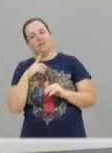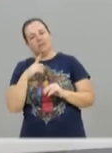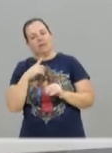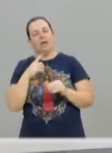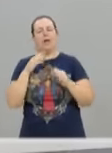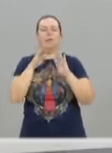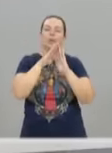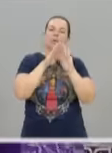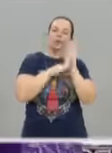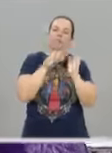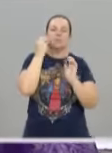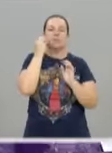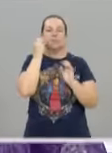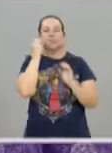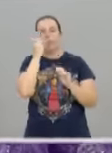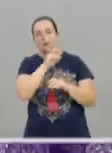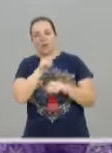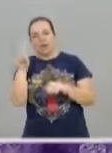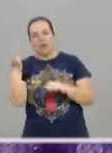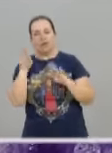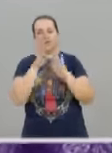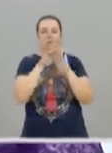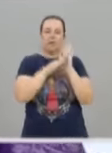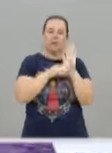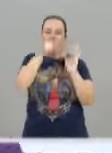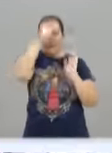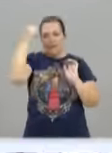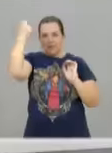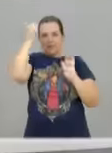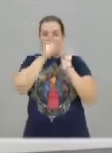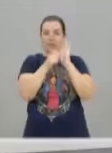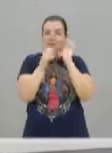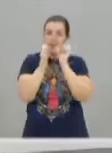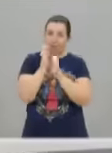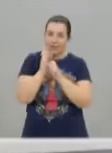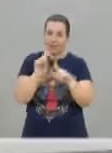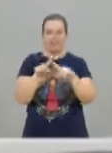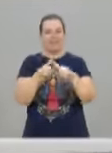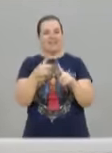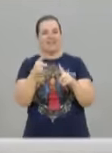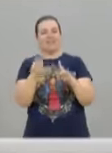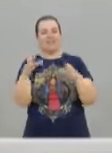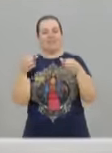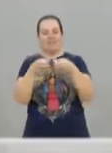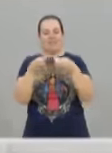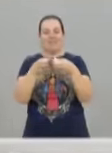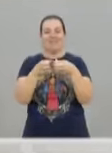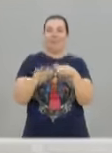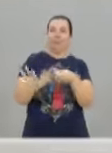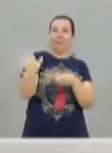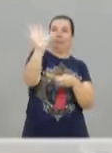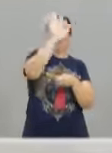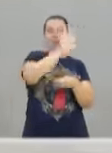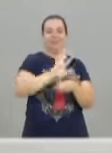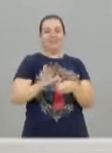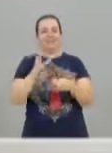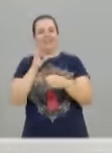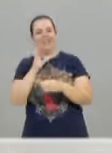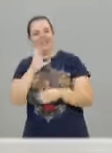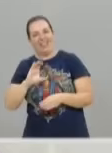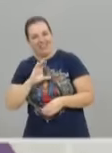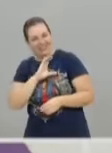de Deus vai ter o programa das santas Chagas Mas é uma rede Católica ontem eu estive em